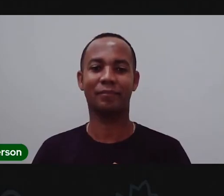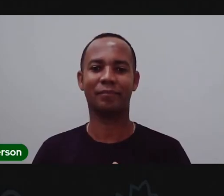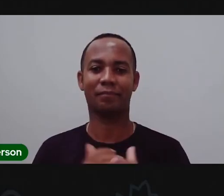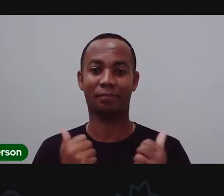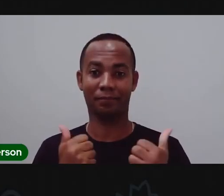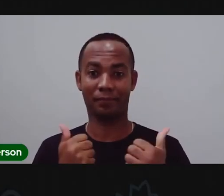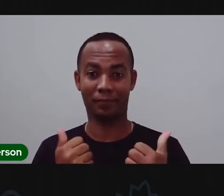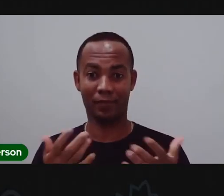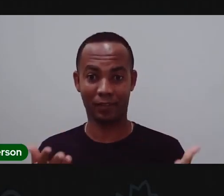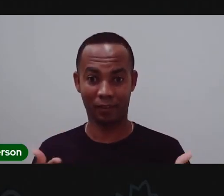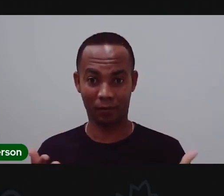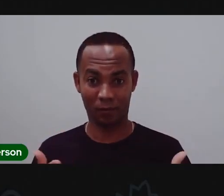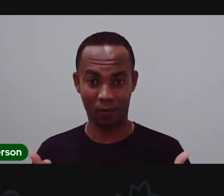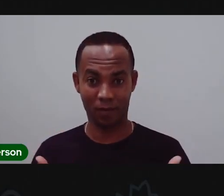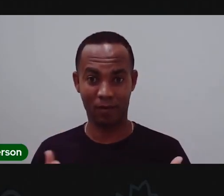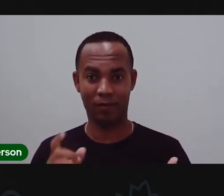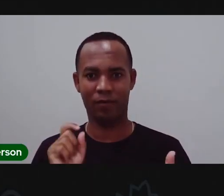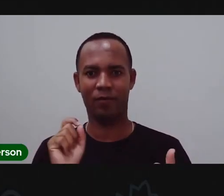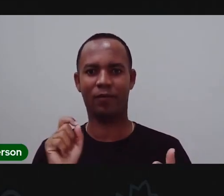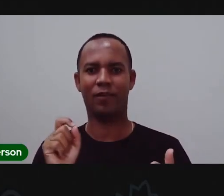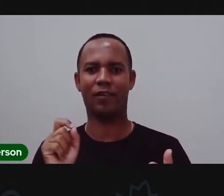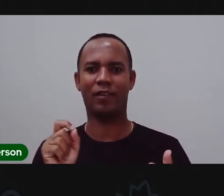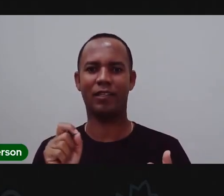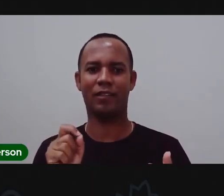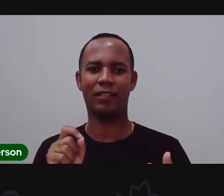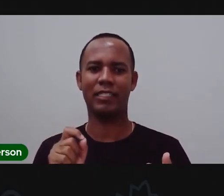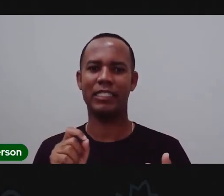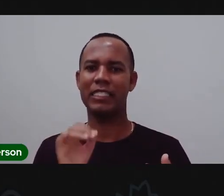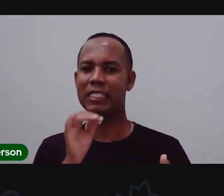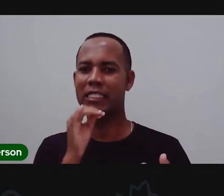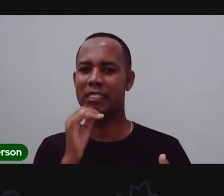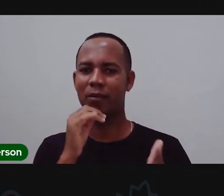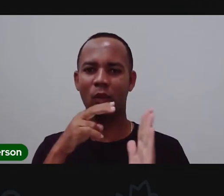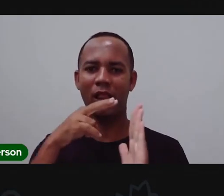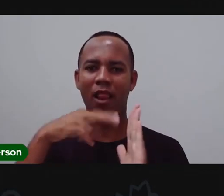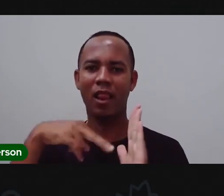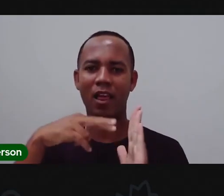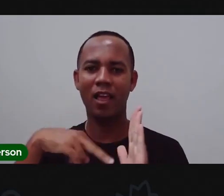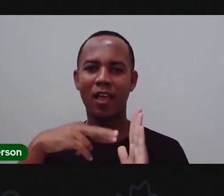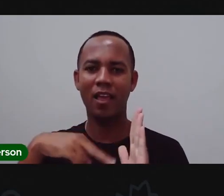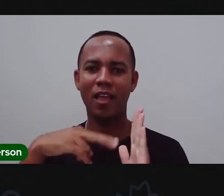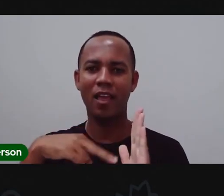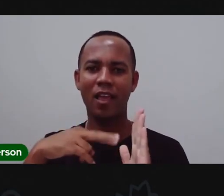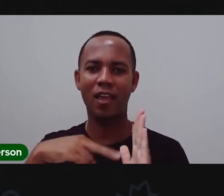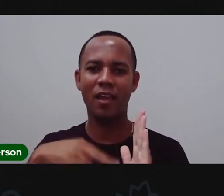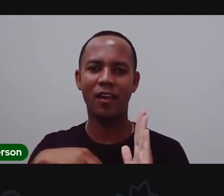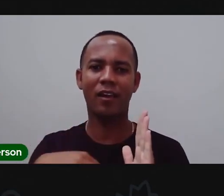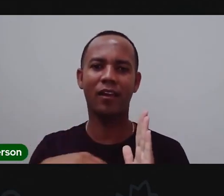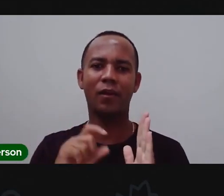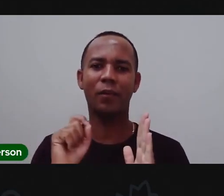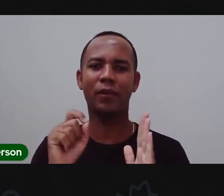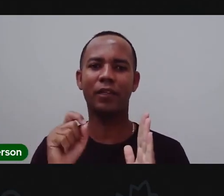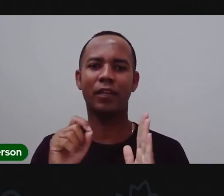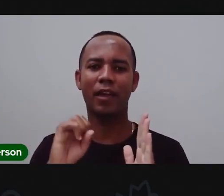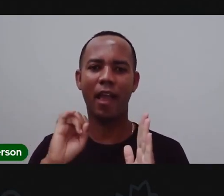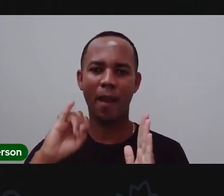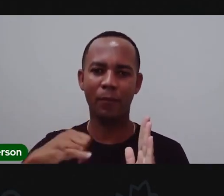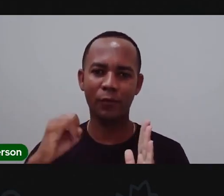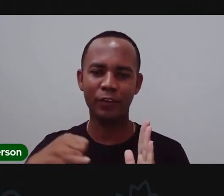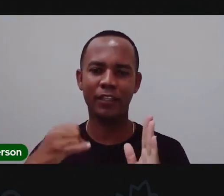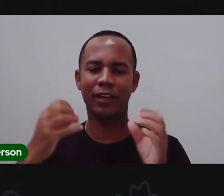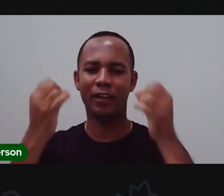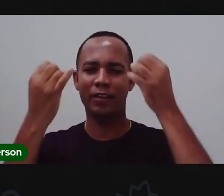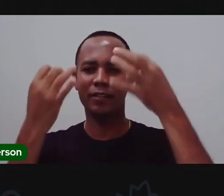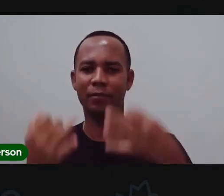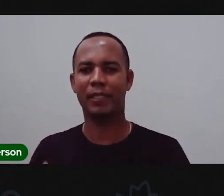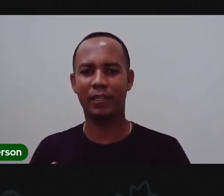Pronto, agora a gente vai, na verdade, fazer a leitura e aproveitar algumas explicações com